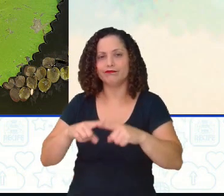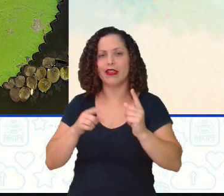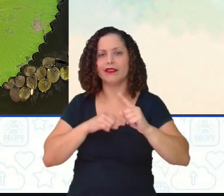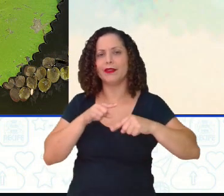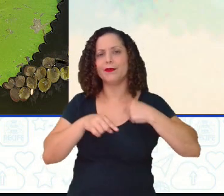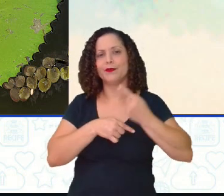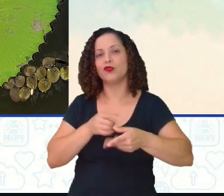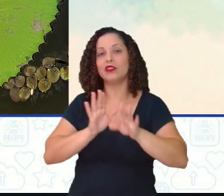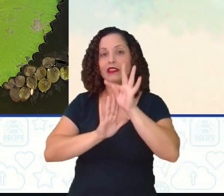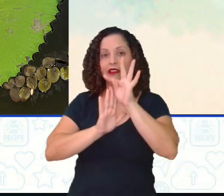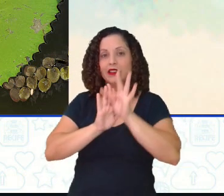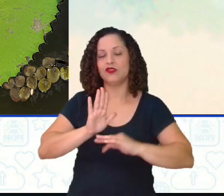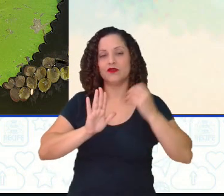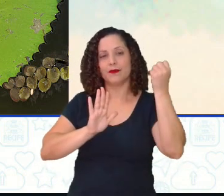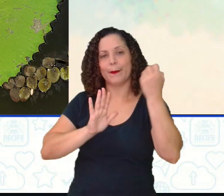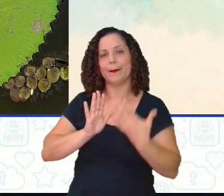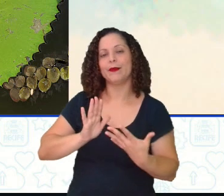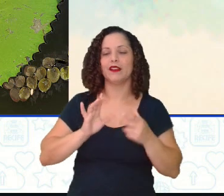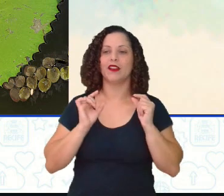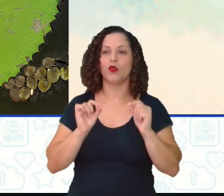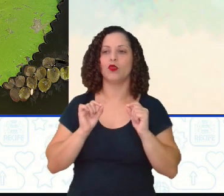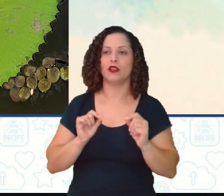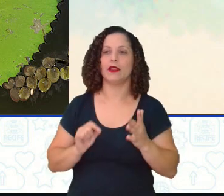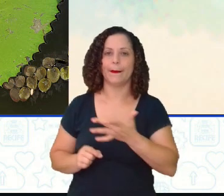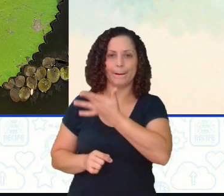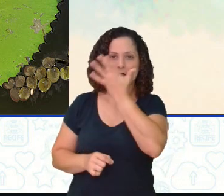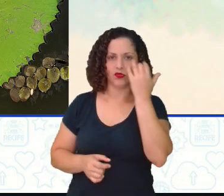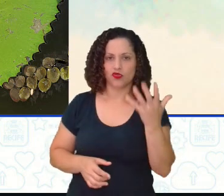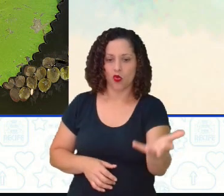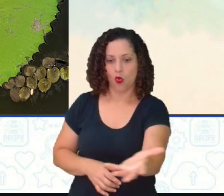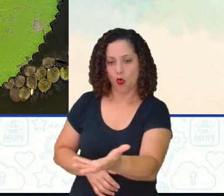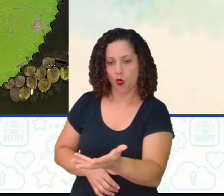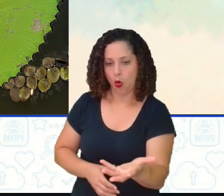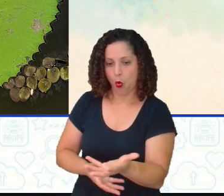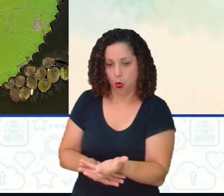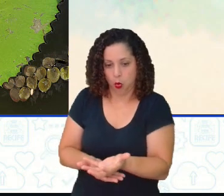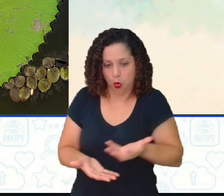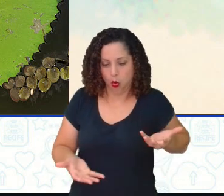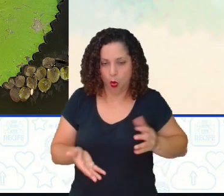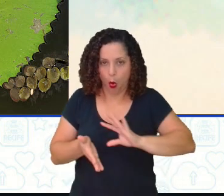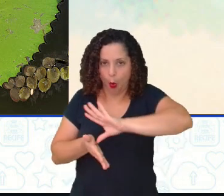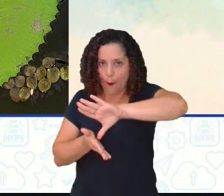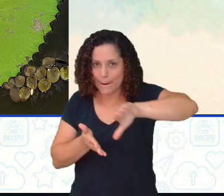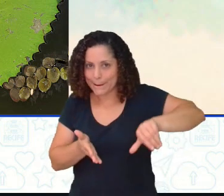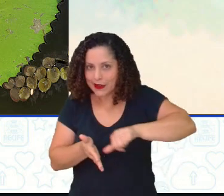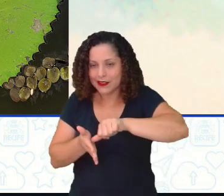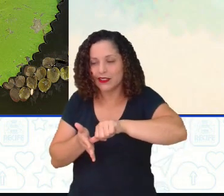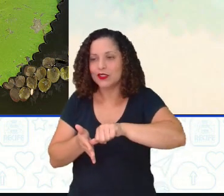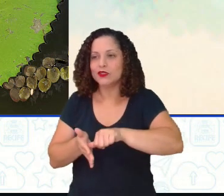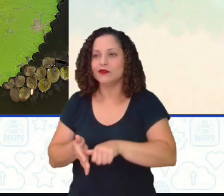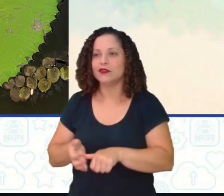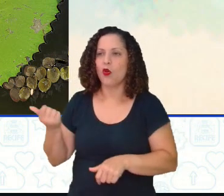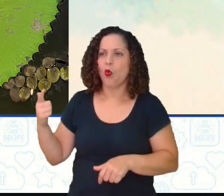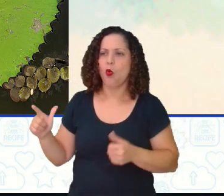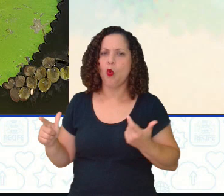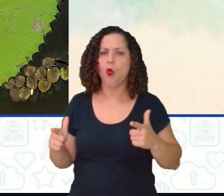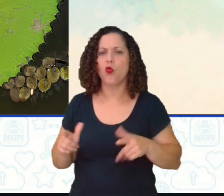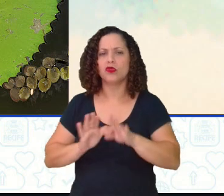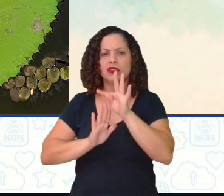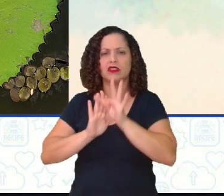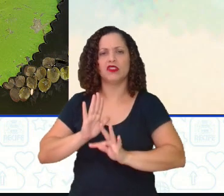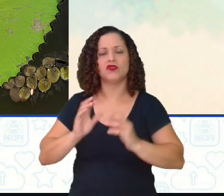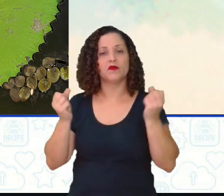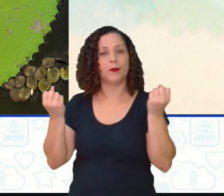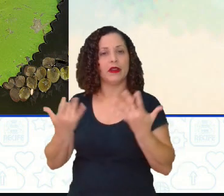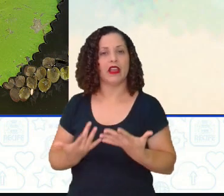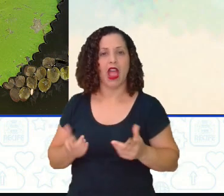alguns textos dizem que roubaram a Vitória Régia. E outros textos vão dizer para a gente que elas não se adaptaram.